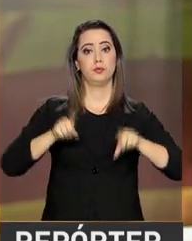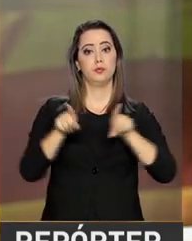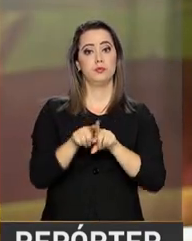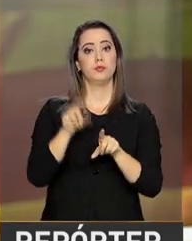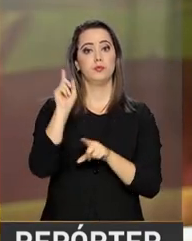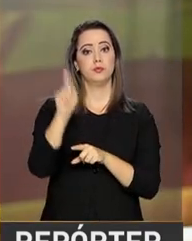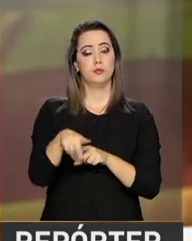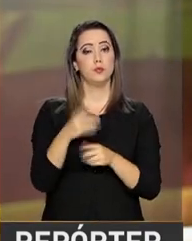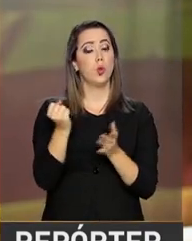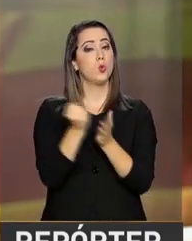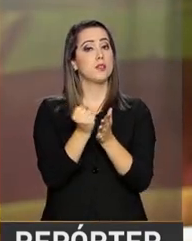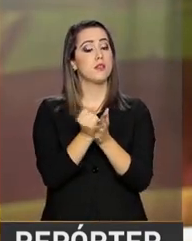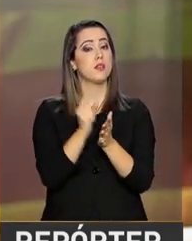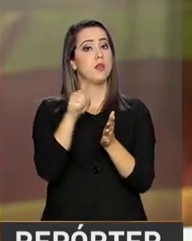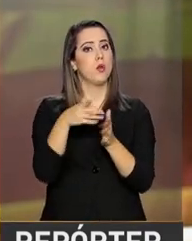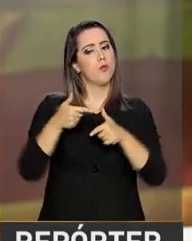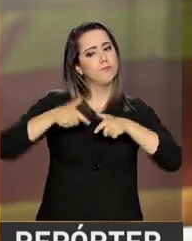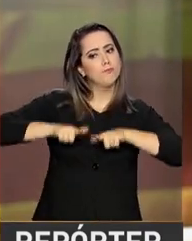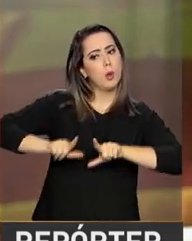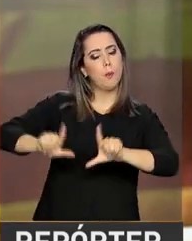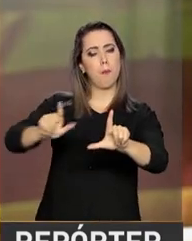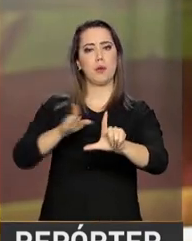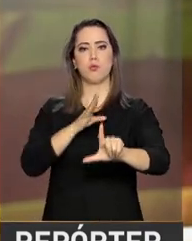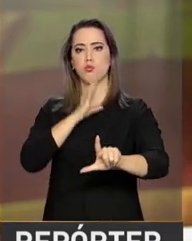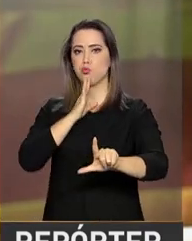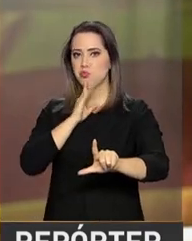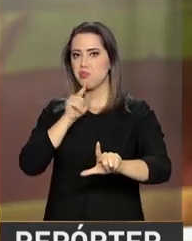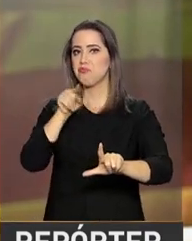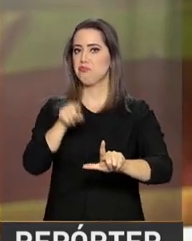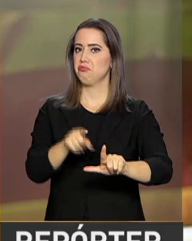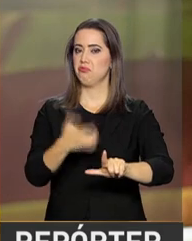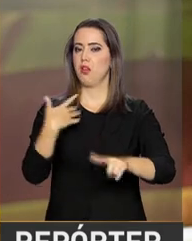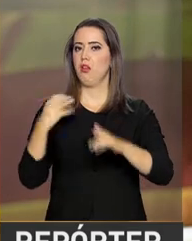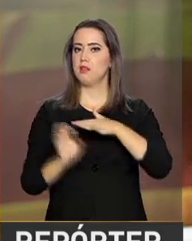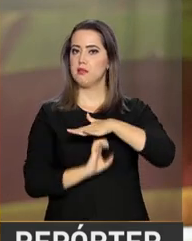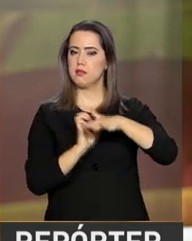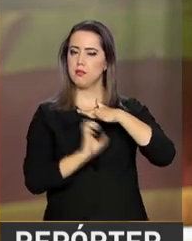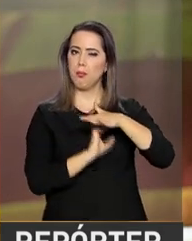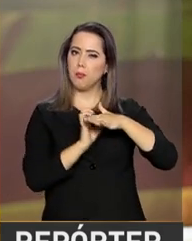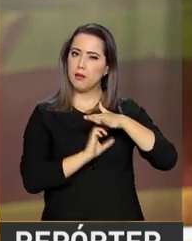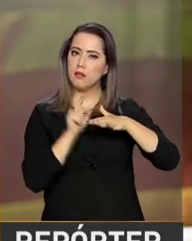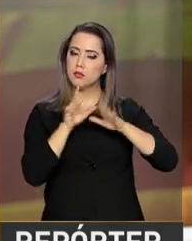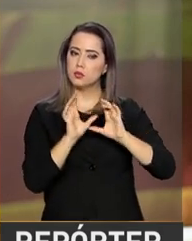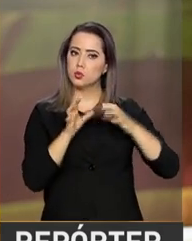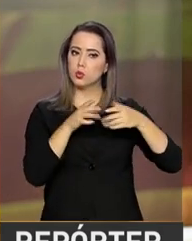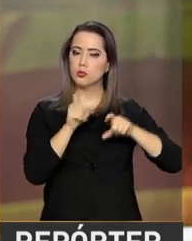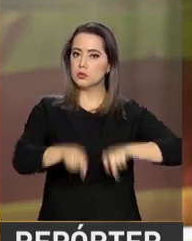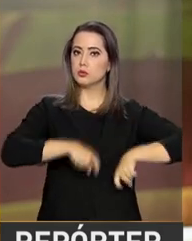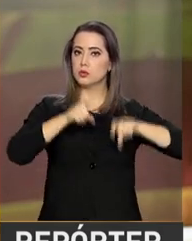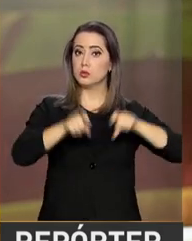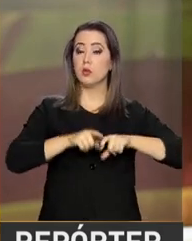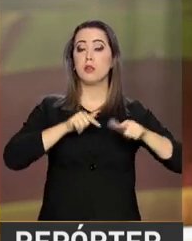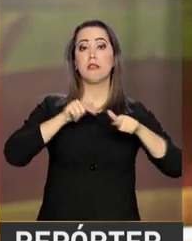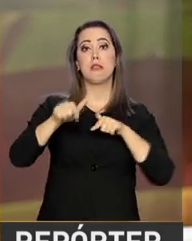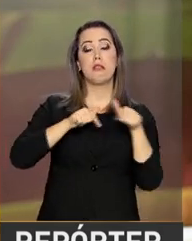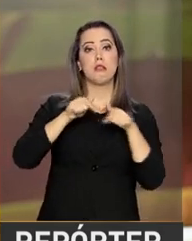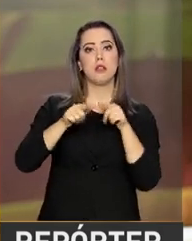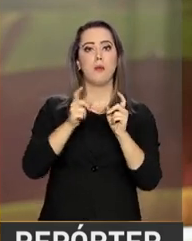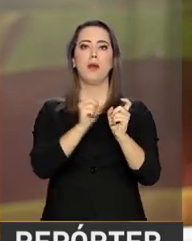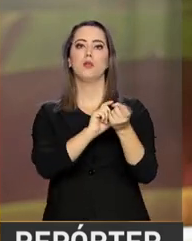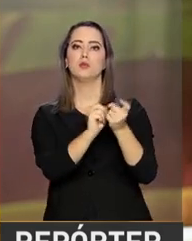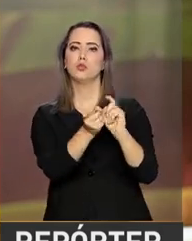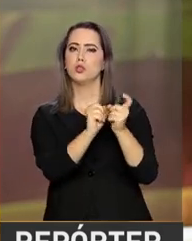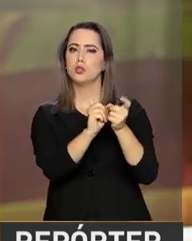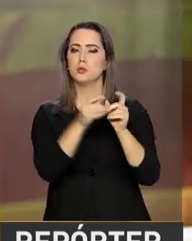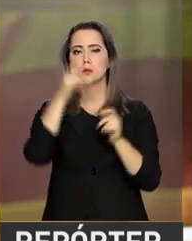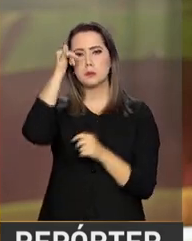o selo será um prêmio de reconhecimento às empresas e entidades do setor que adotam práticas de gestão para